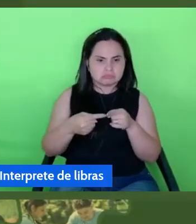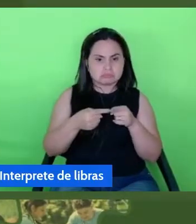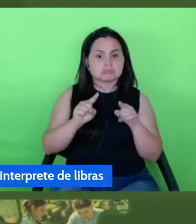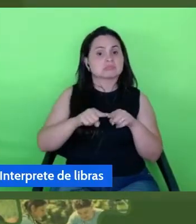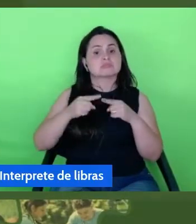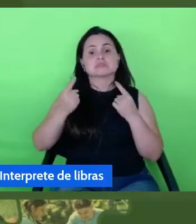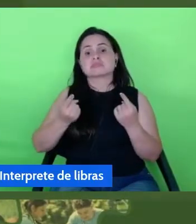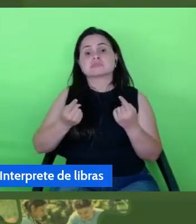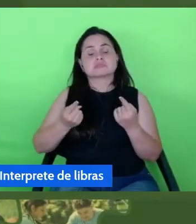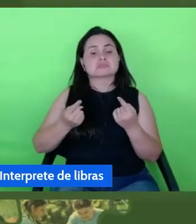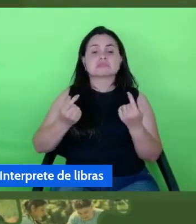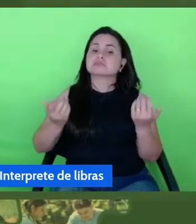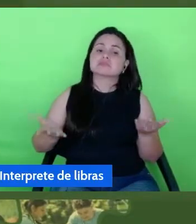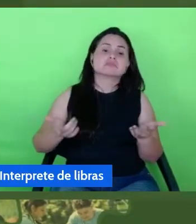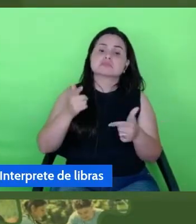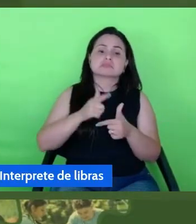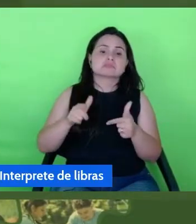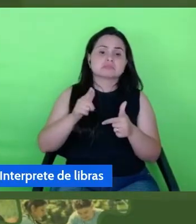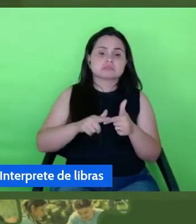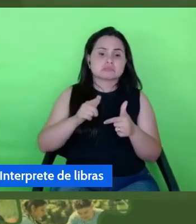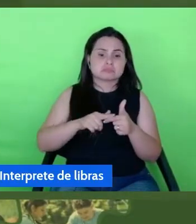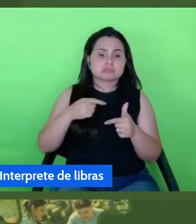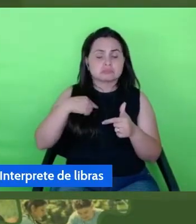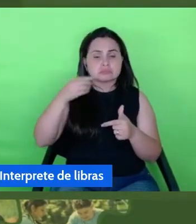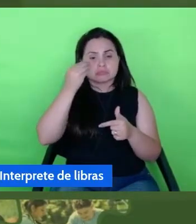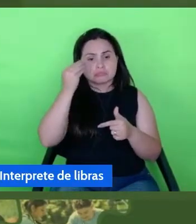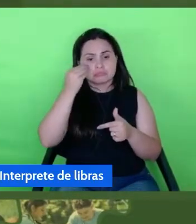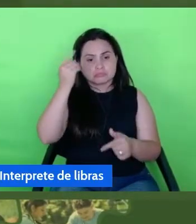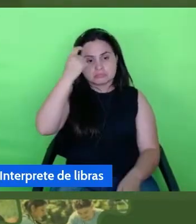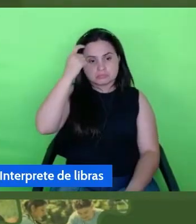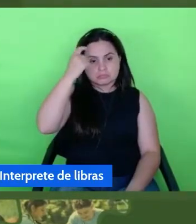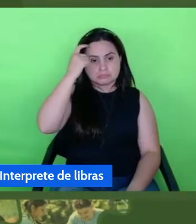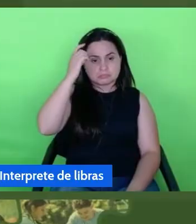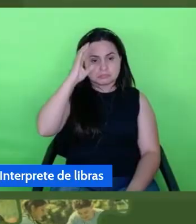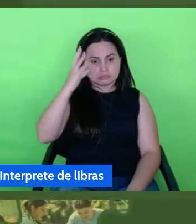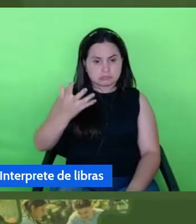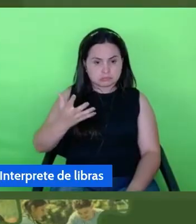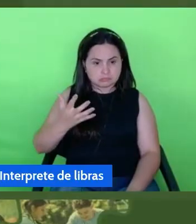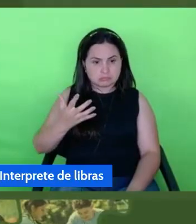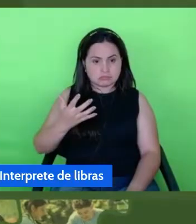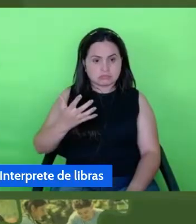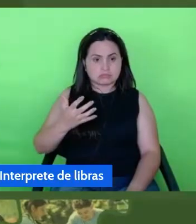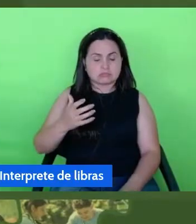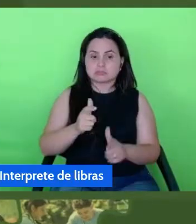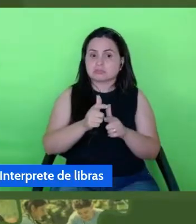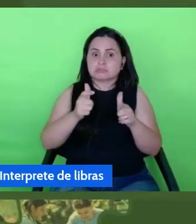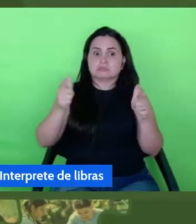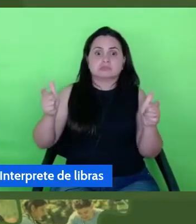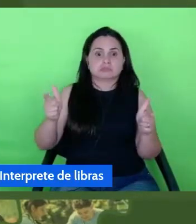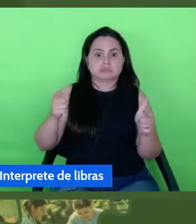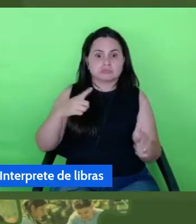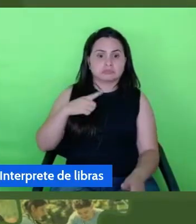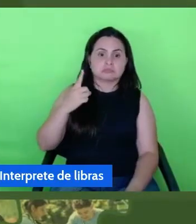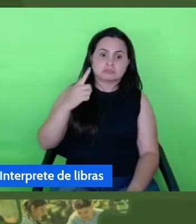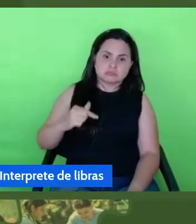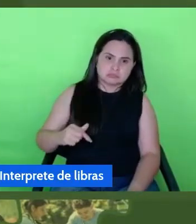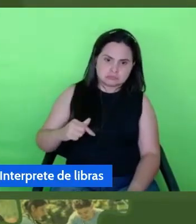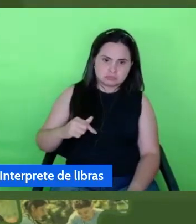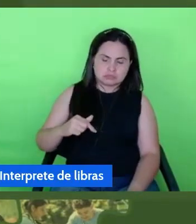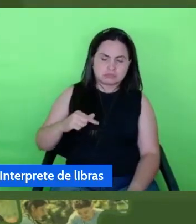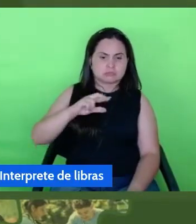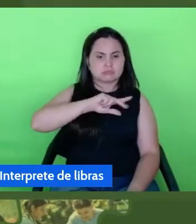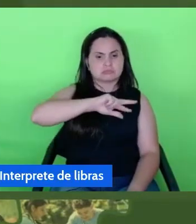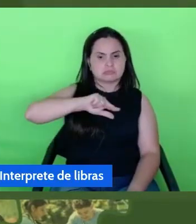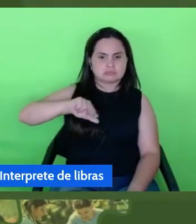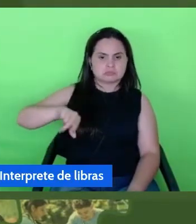mas qual o problema que eu vou tentar pensar uma solução, né, o projeto? É muito amplo, eu tenho lá 17 ODS, eu tenho várias metas,